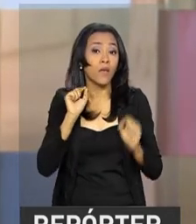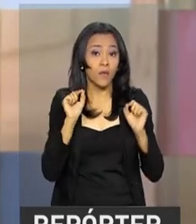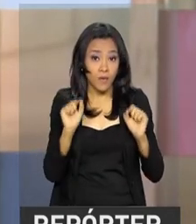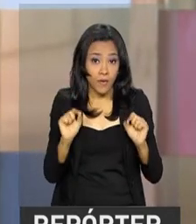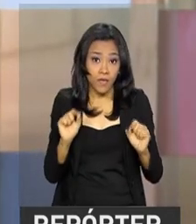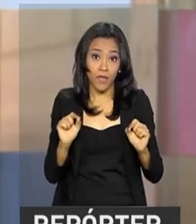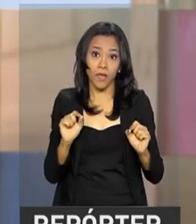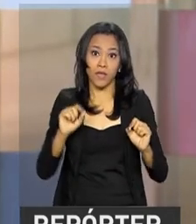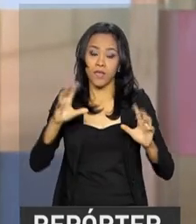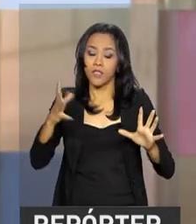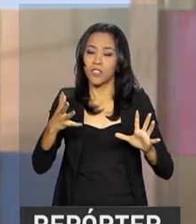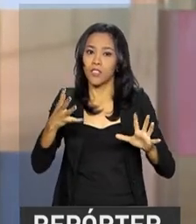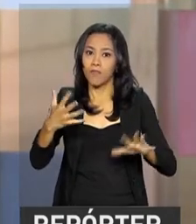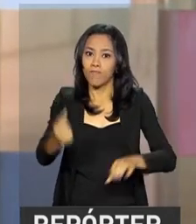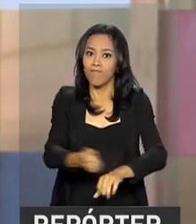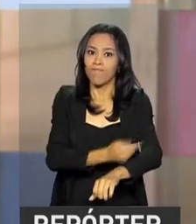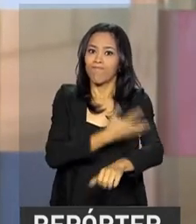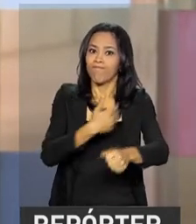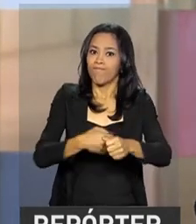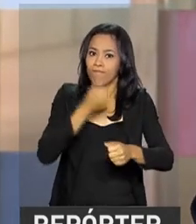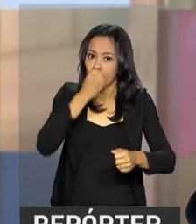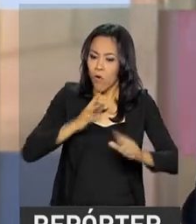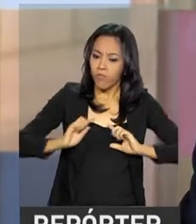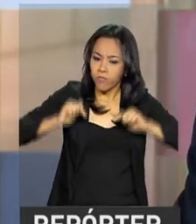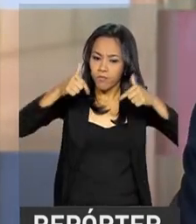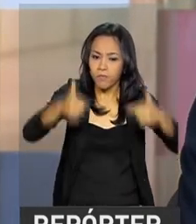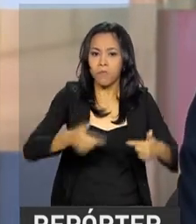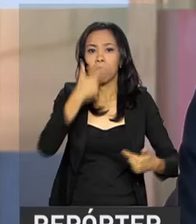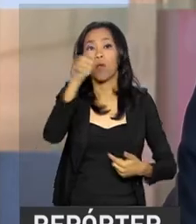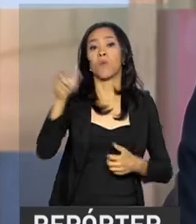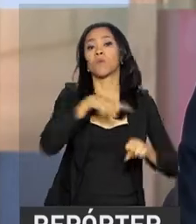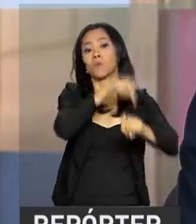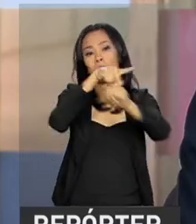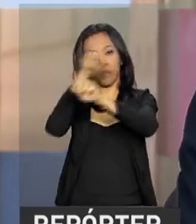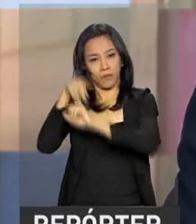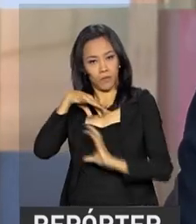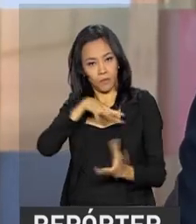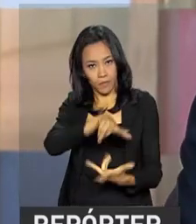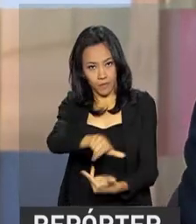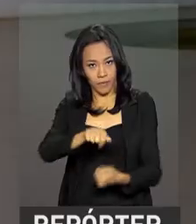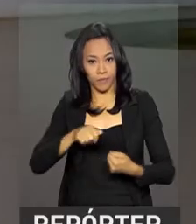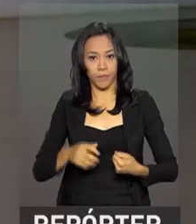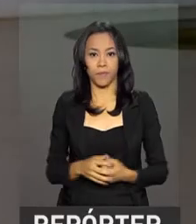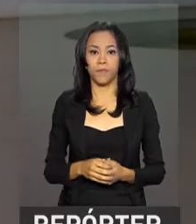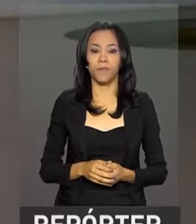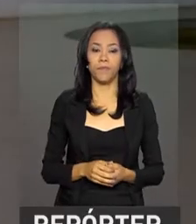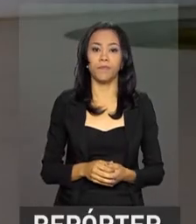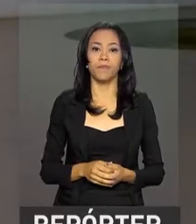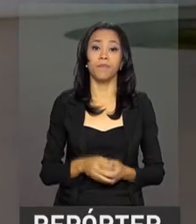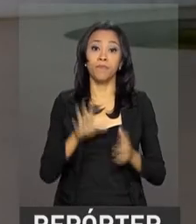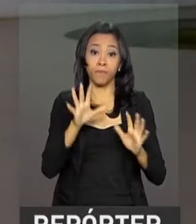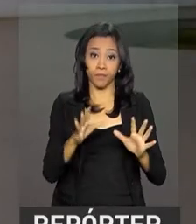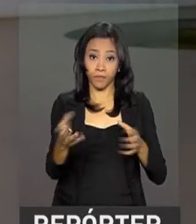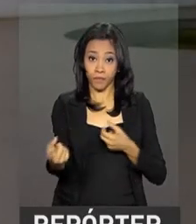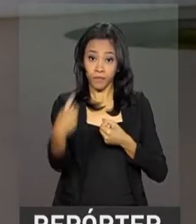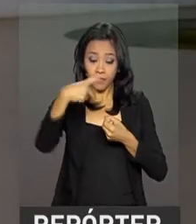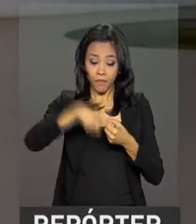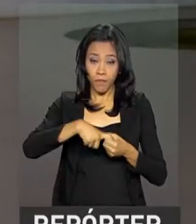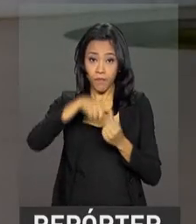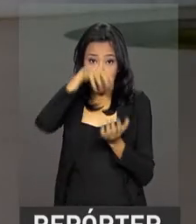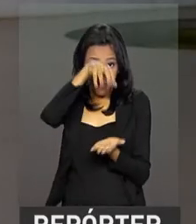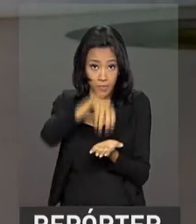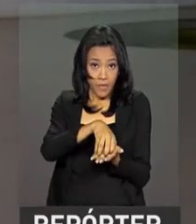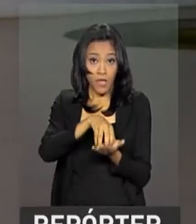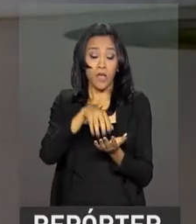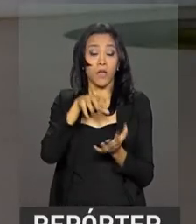servir de inspiração para outros países em todo o mundo com a associação agência internacional